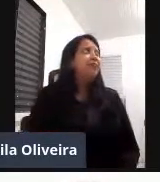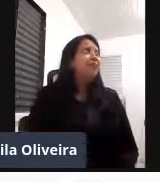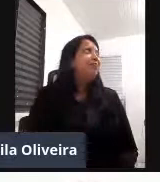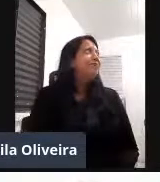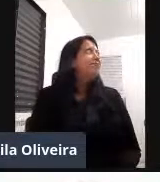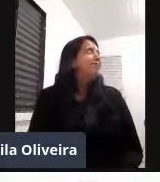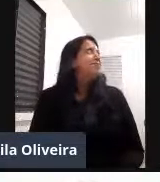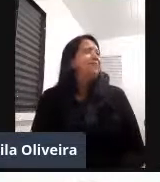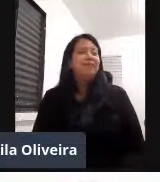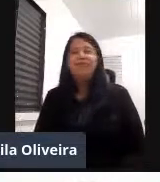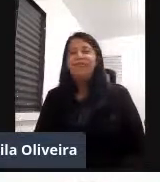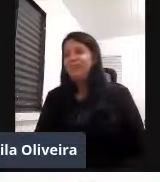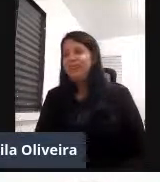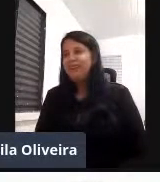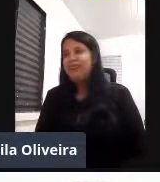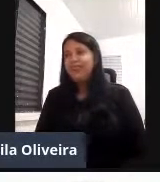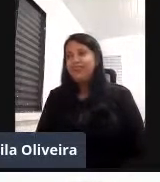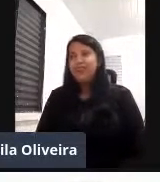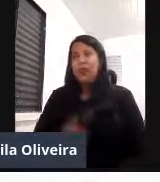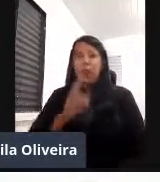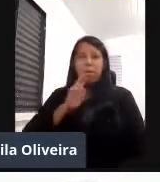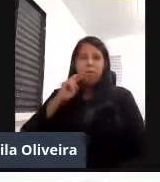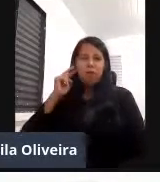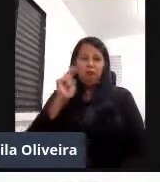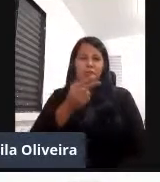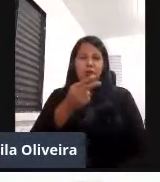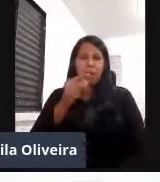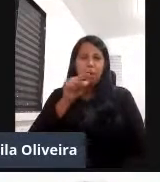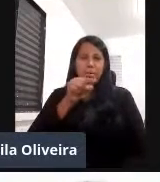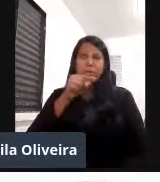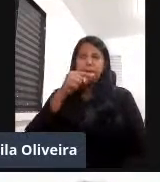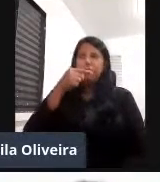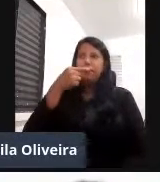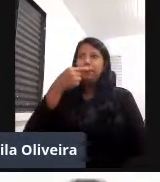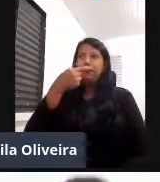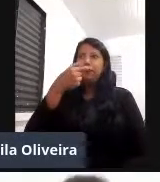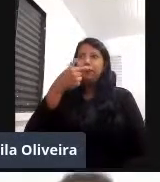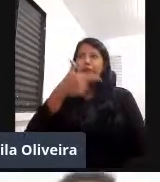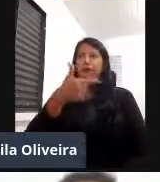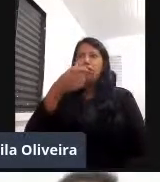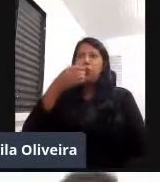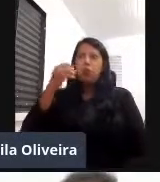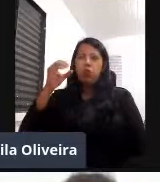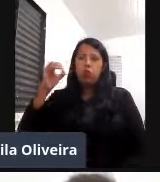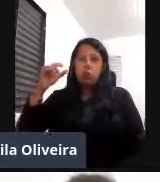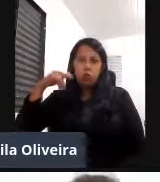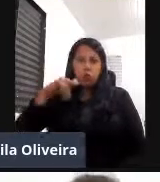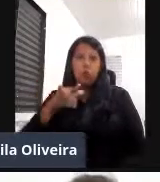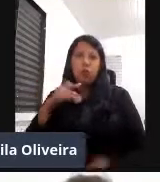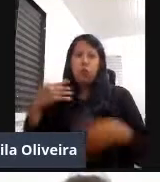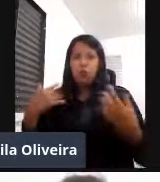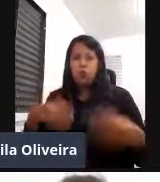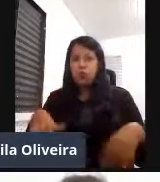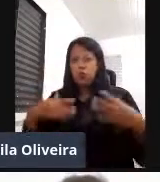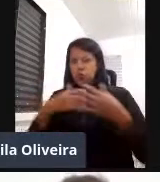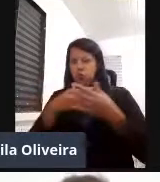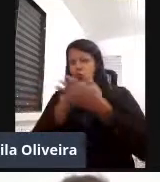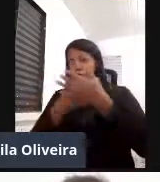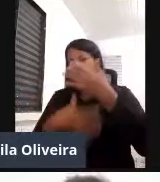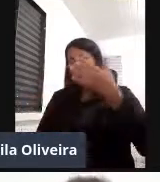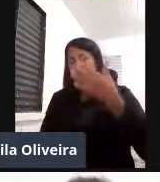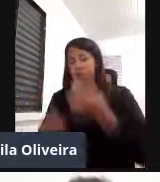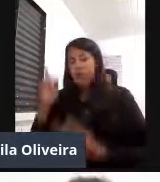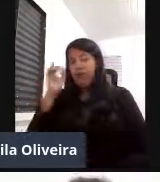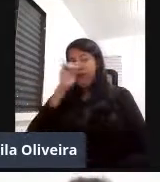de ler tudo isso, né? Então, é importante a gente definir essas questões e a gente conseguir